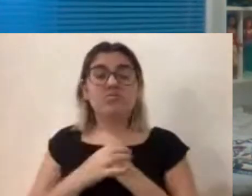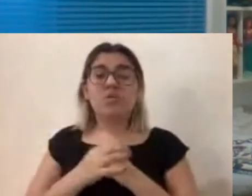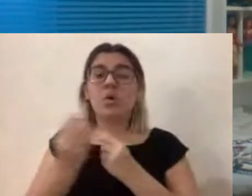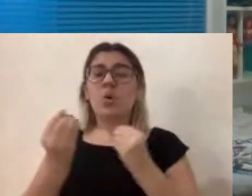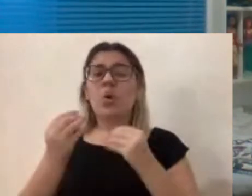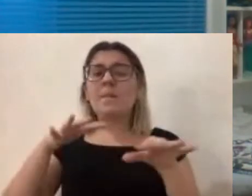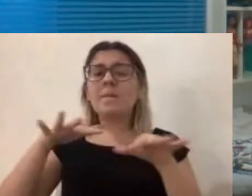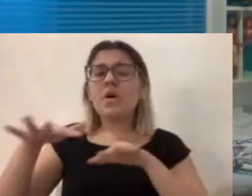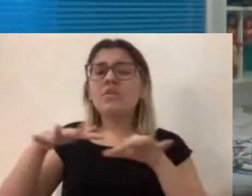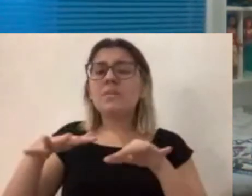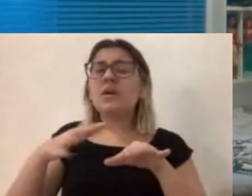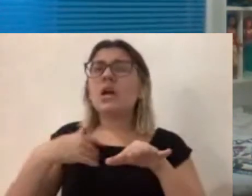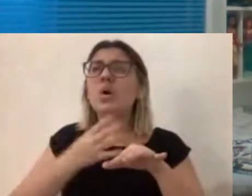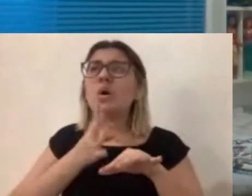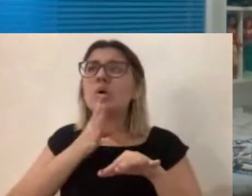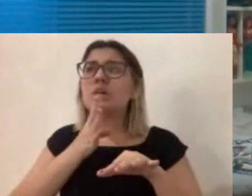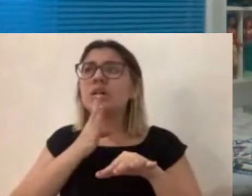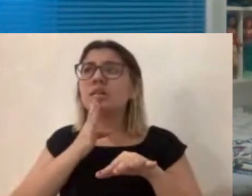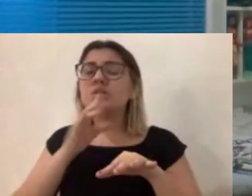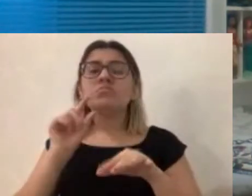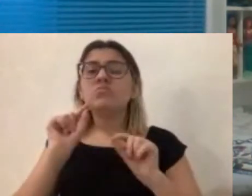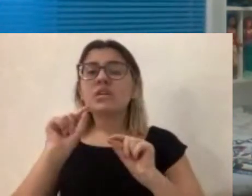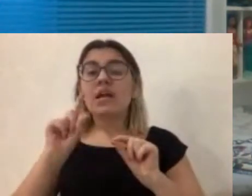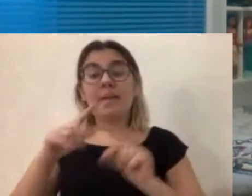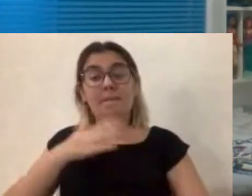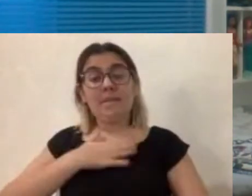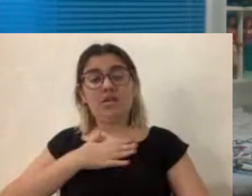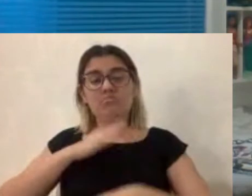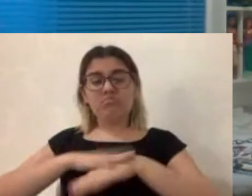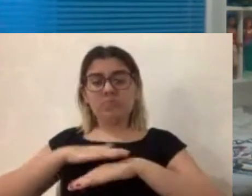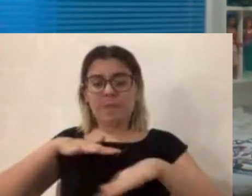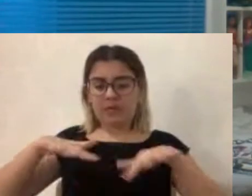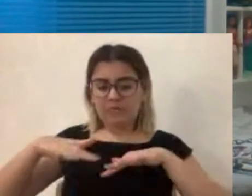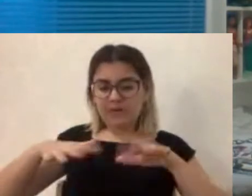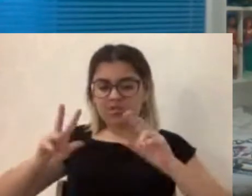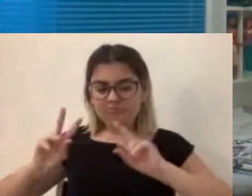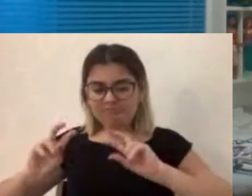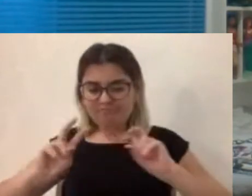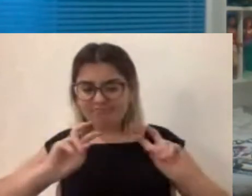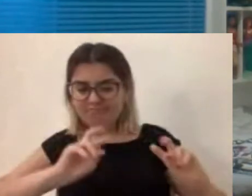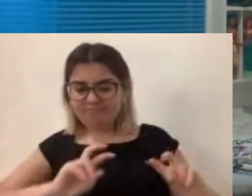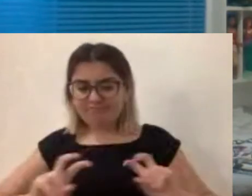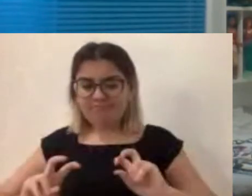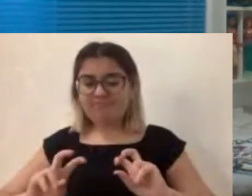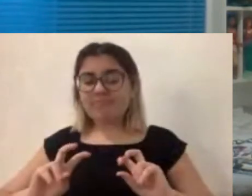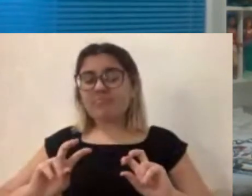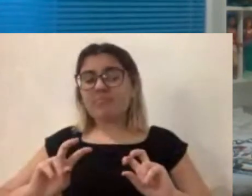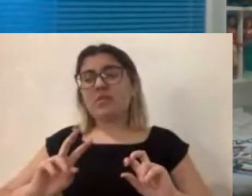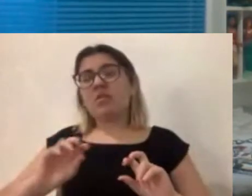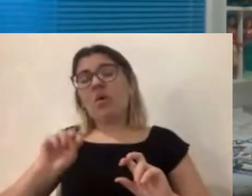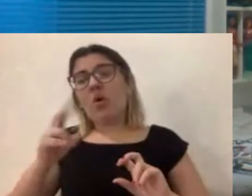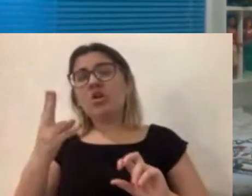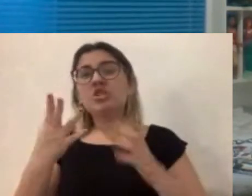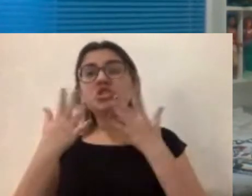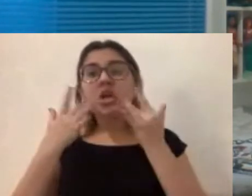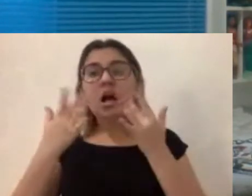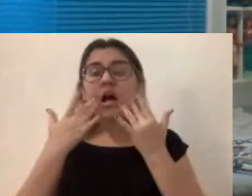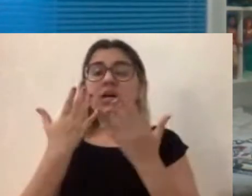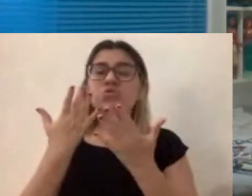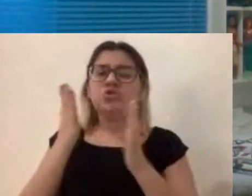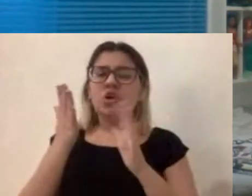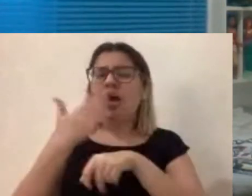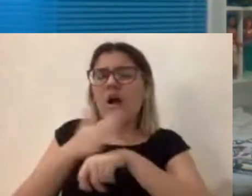próprios movimentos, ou no repertório que eu adquiri nas minhas aulas de teatro, nas poucas aulas de dança que fiz, etc.